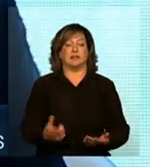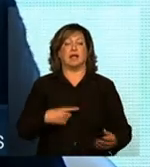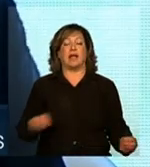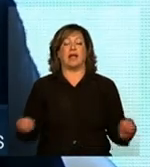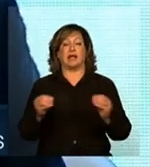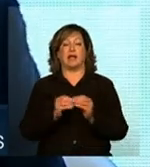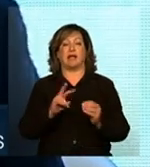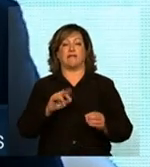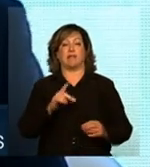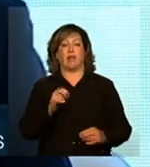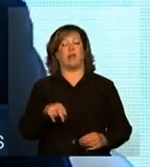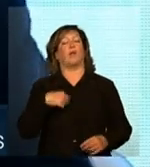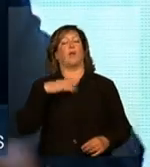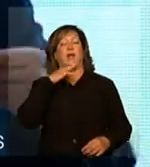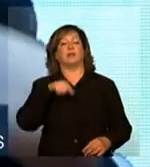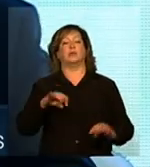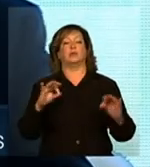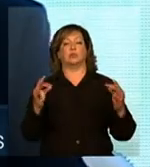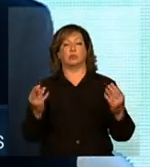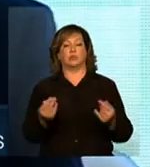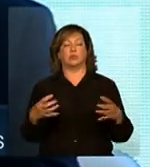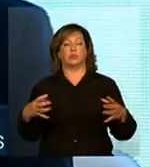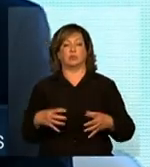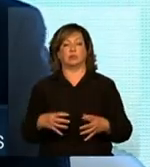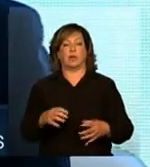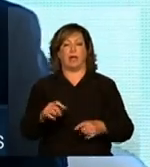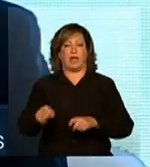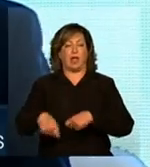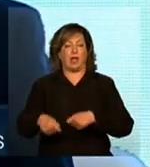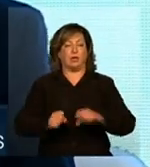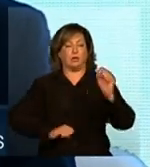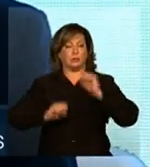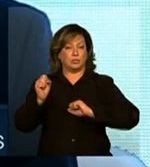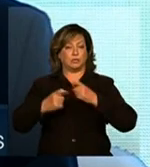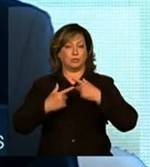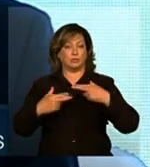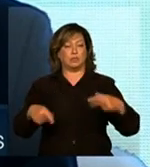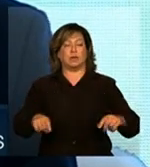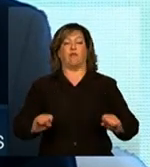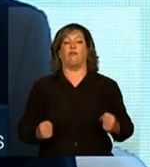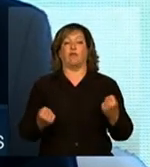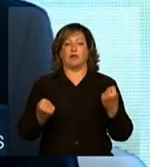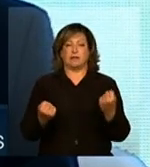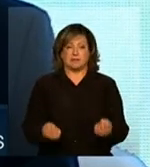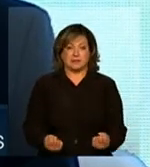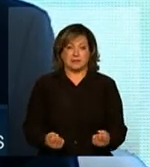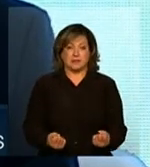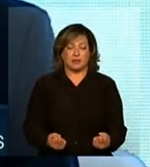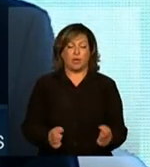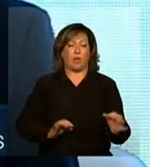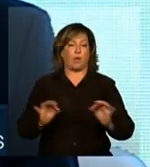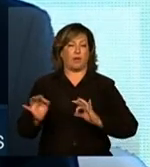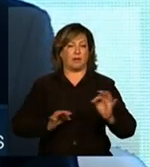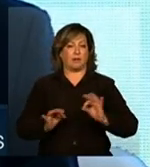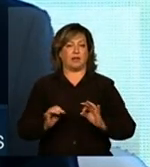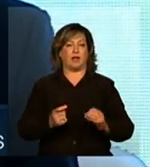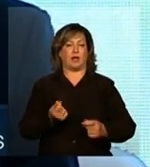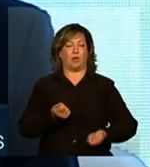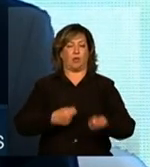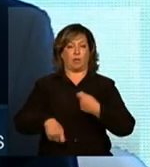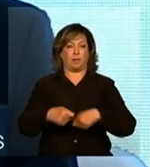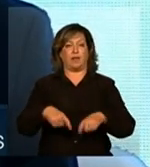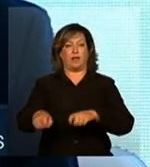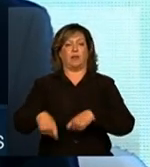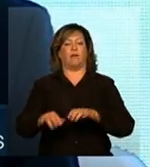que tudo isso vem com a agroindustrialização, enfim, tudo isso vem com o fortalecimento da organização econômica da